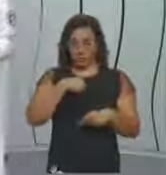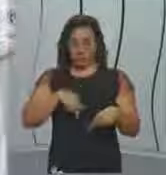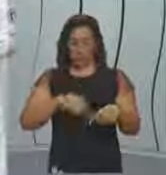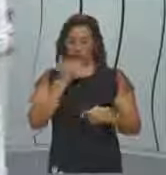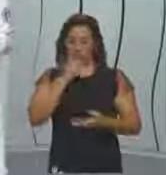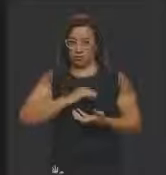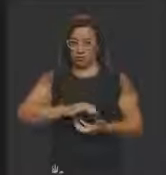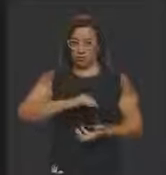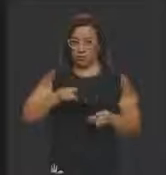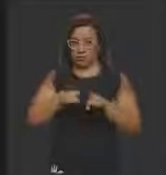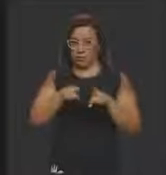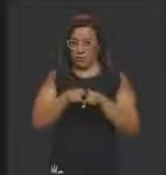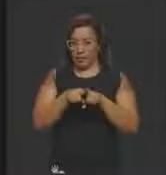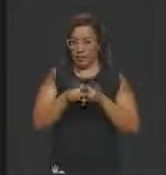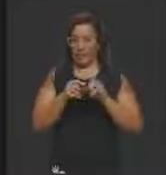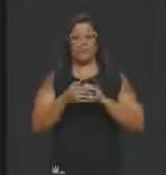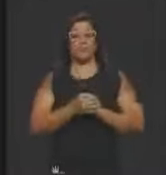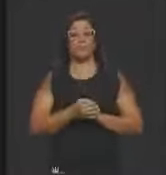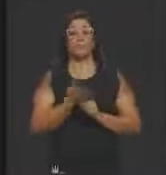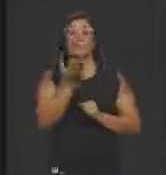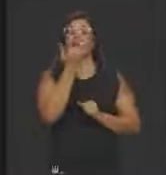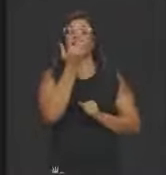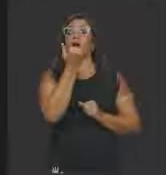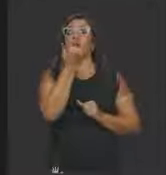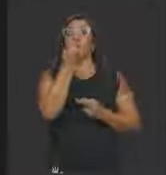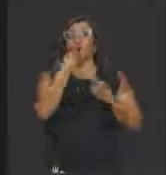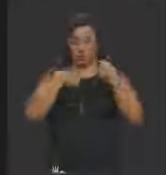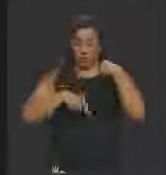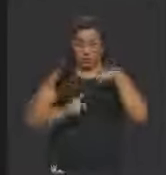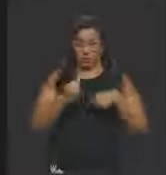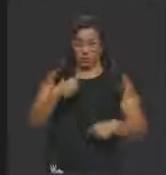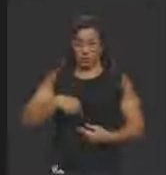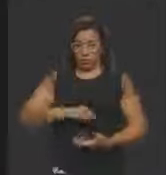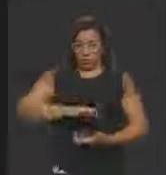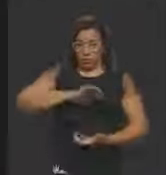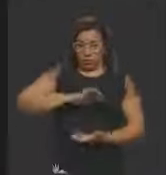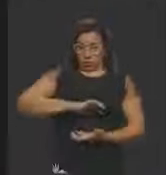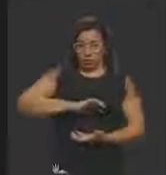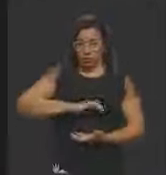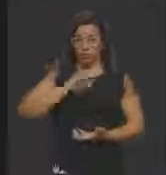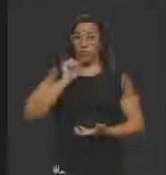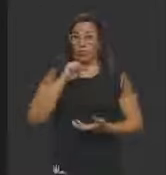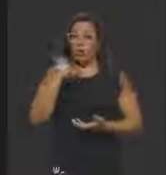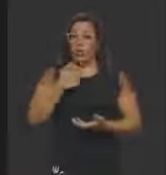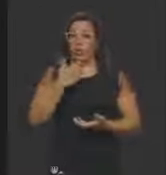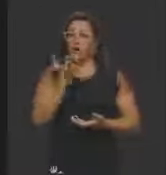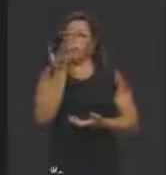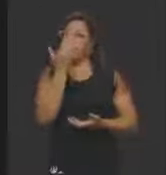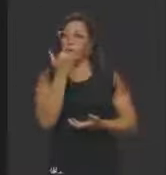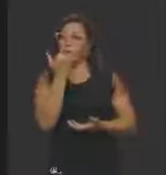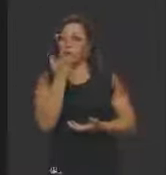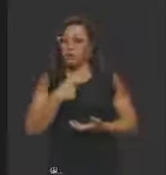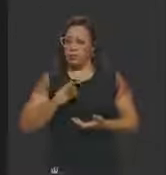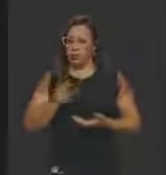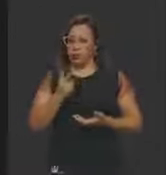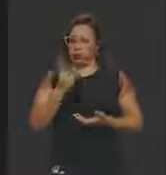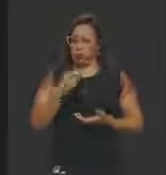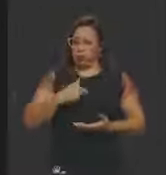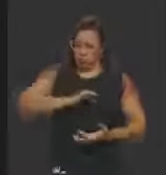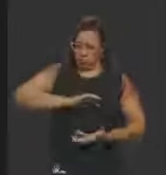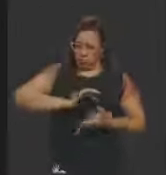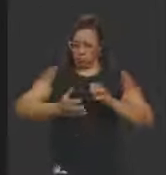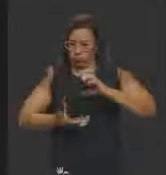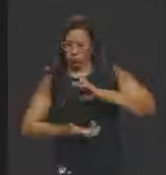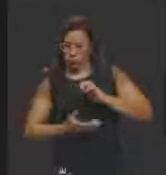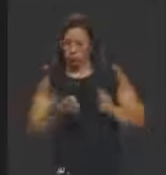circulatório. Então, o sistema digestório, eu falei para vocês que ele é responsável em absorver os nutrientes que dão energia para outros